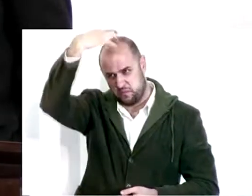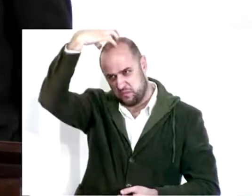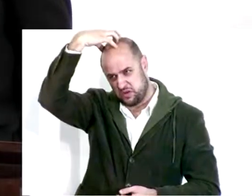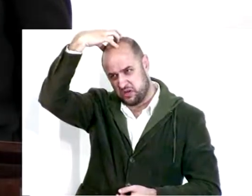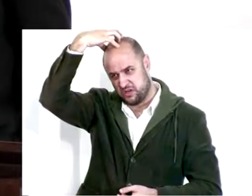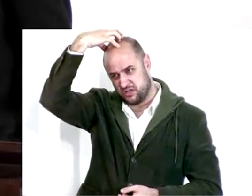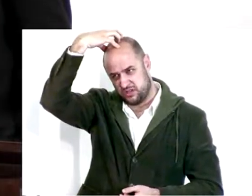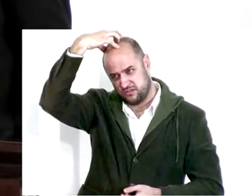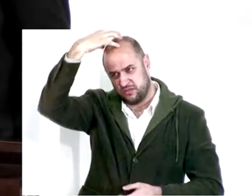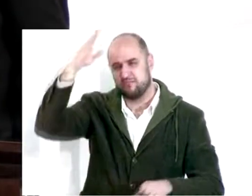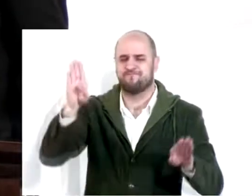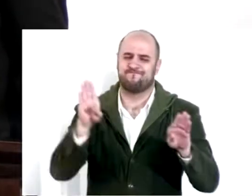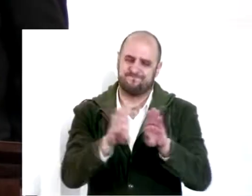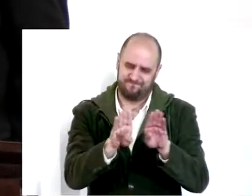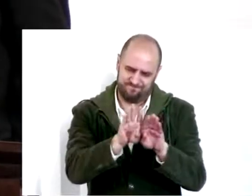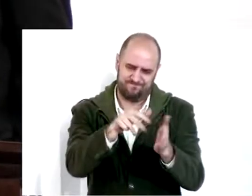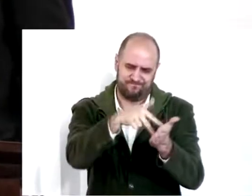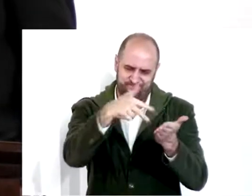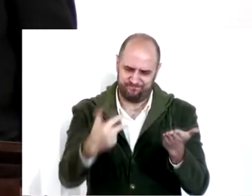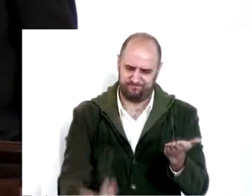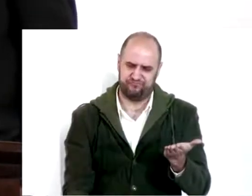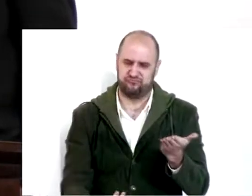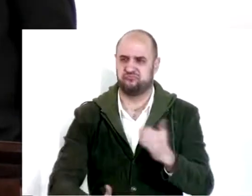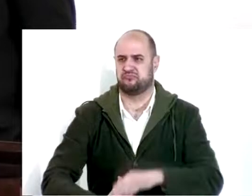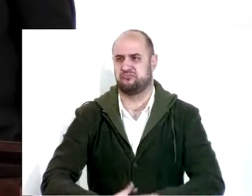príncipes, haveis de sucumbir.